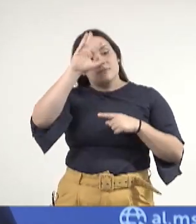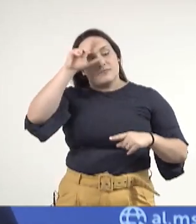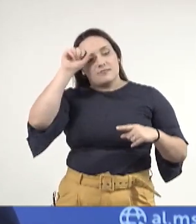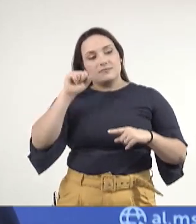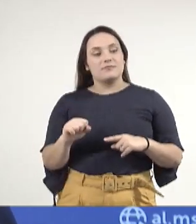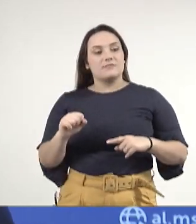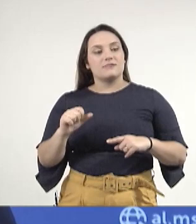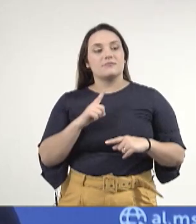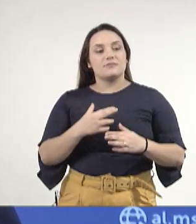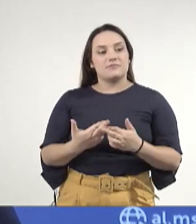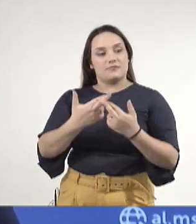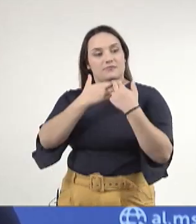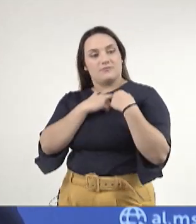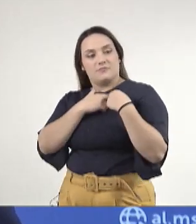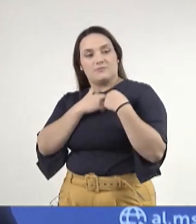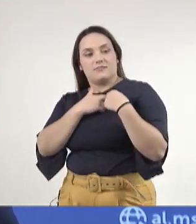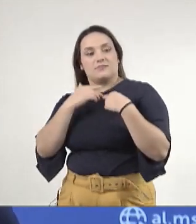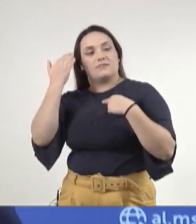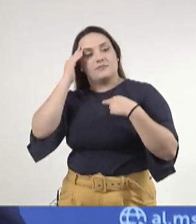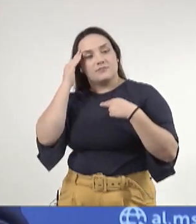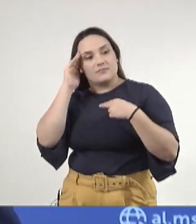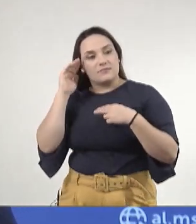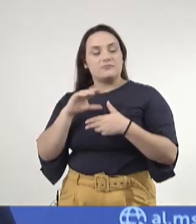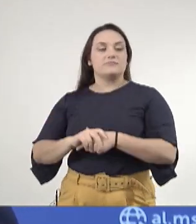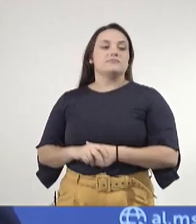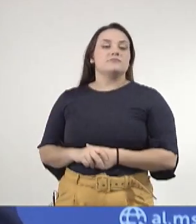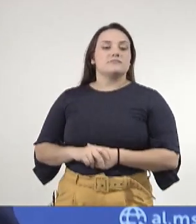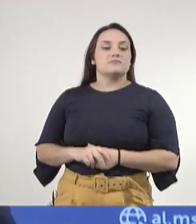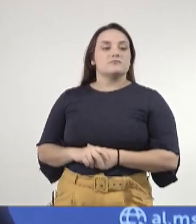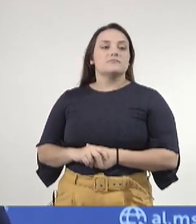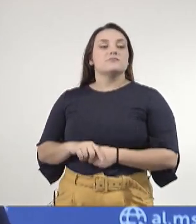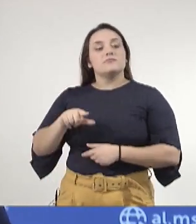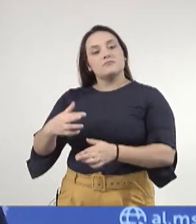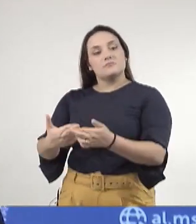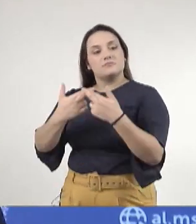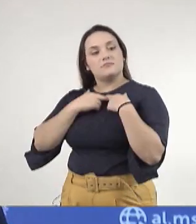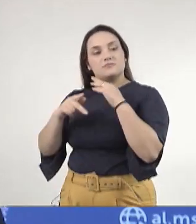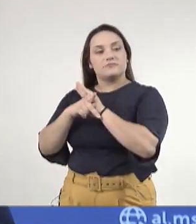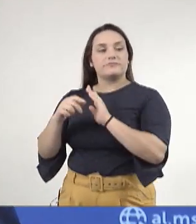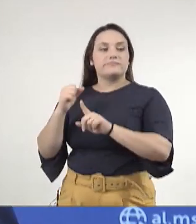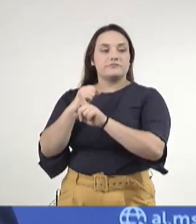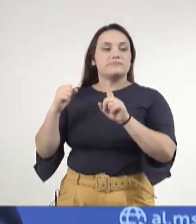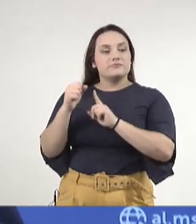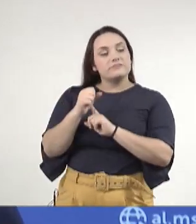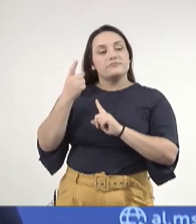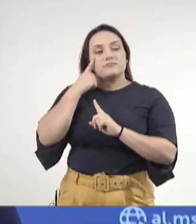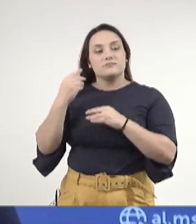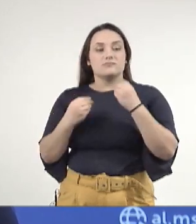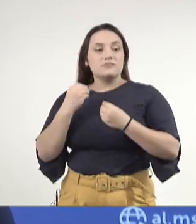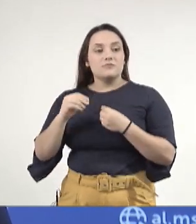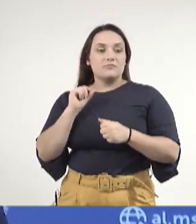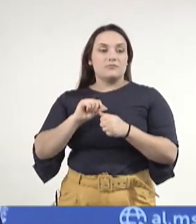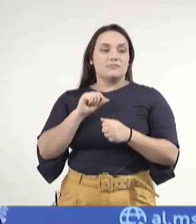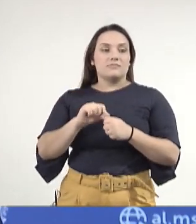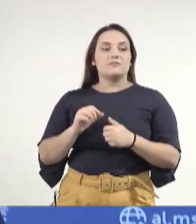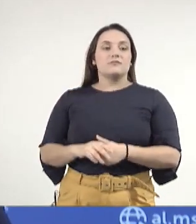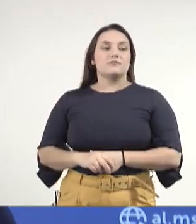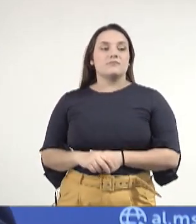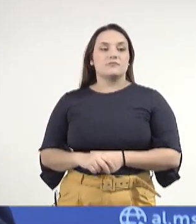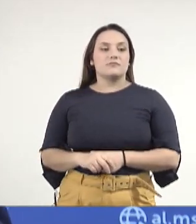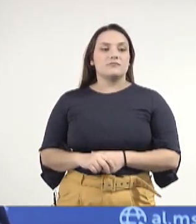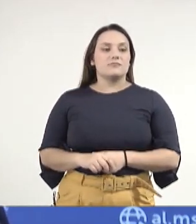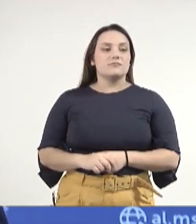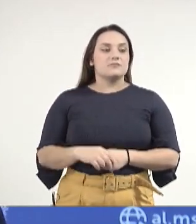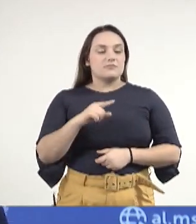de receber e entender essas demandas que vêm da sociedade e ver de que maneira que a gente pode fazer esse